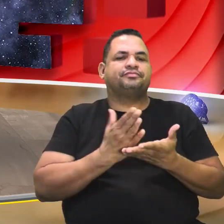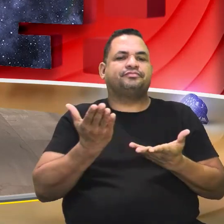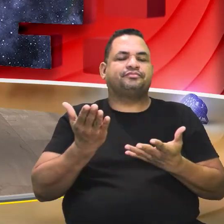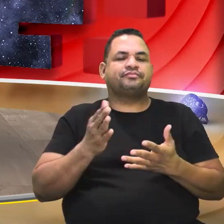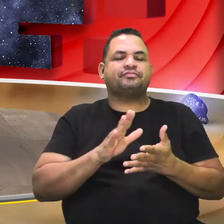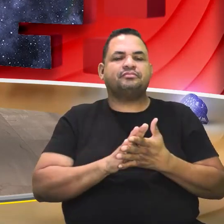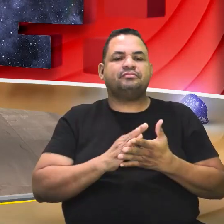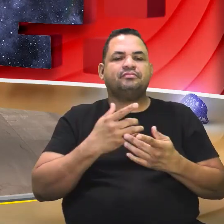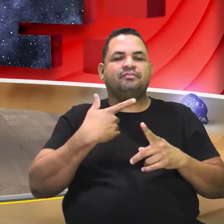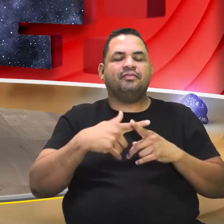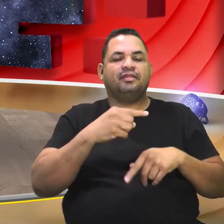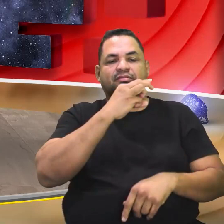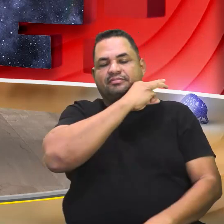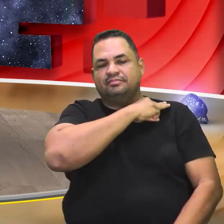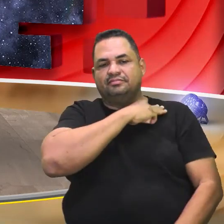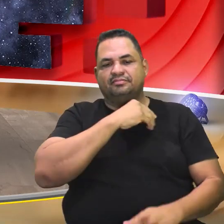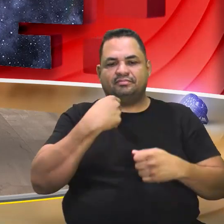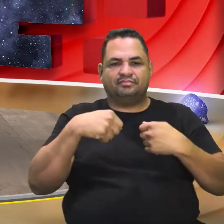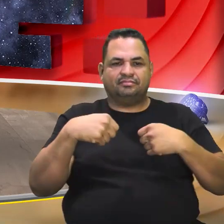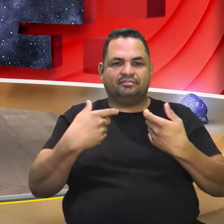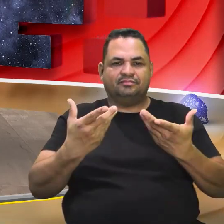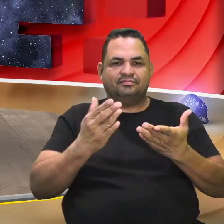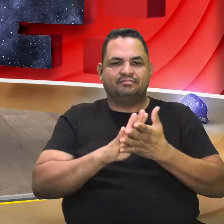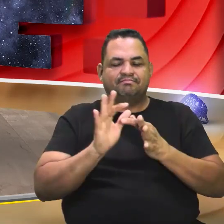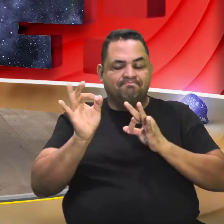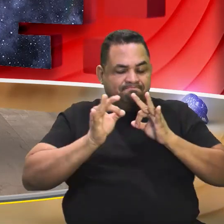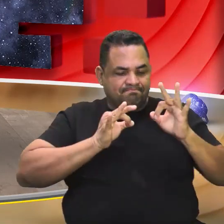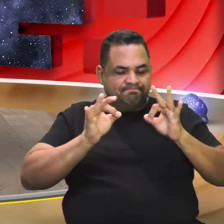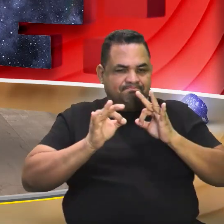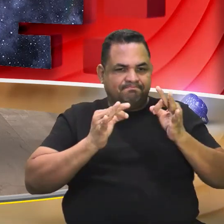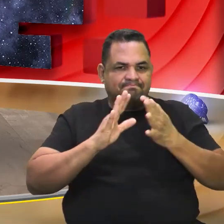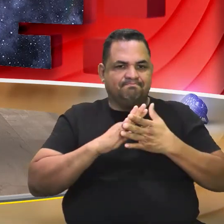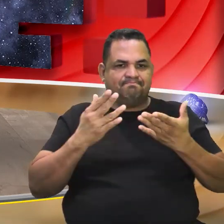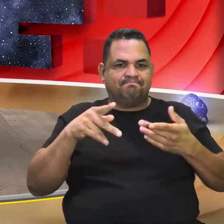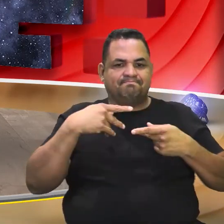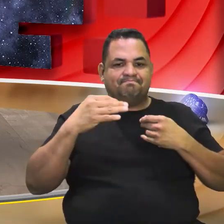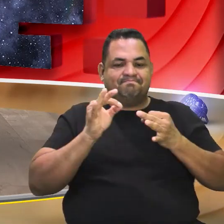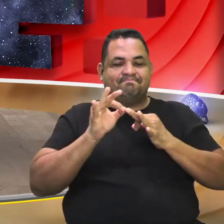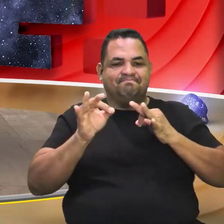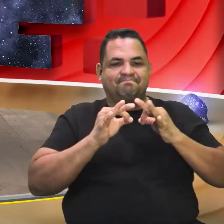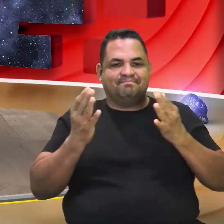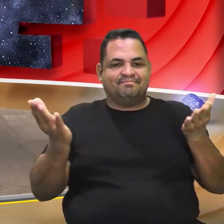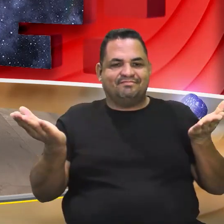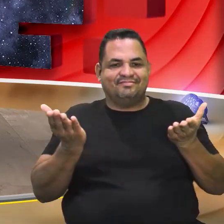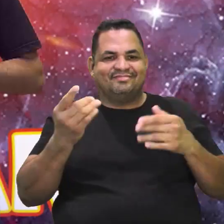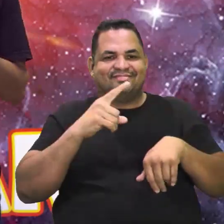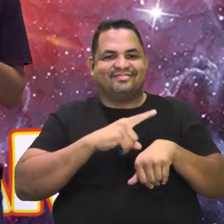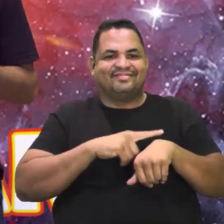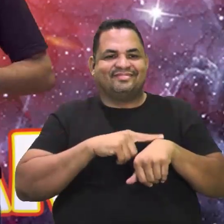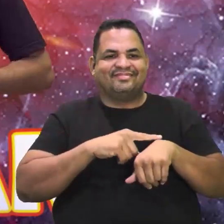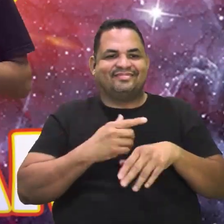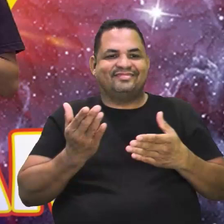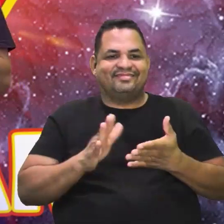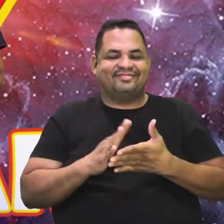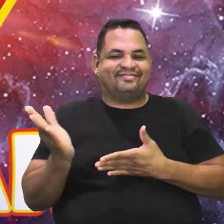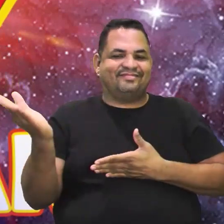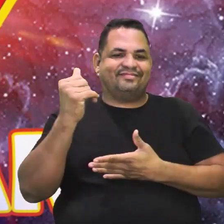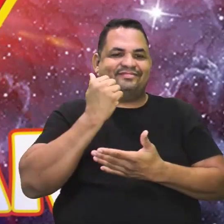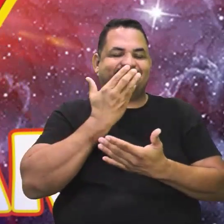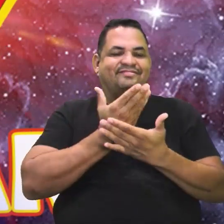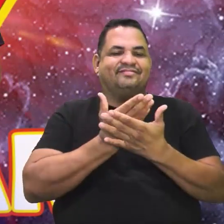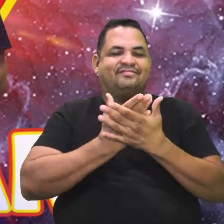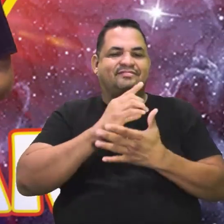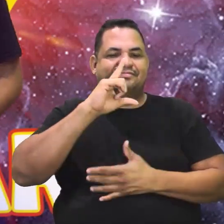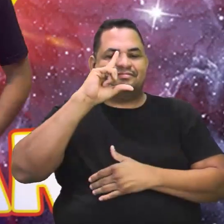do Enem, porque o terceirão precisa ficar preparado. Prepara, que agora é. Vamos lá estudar